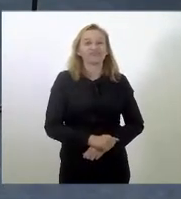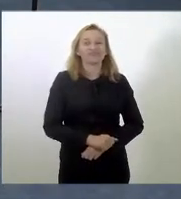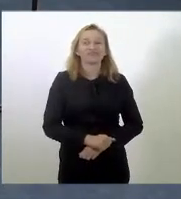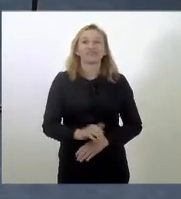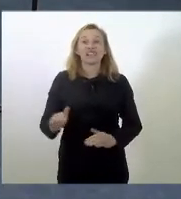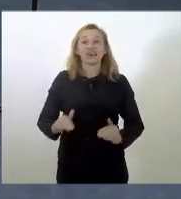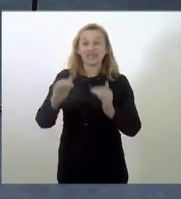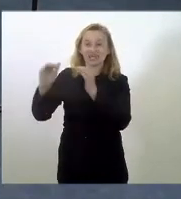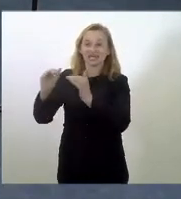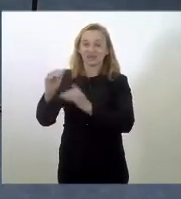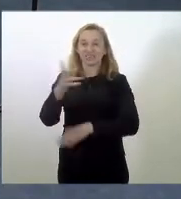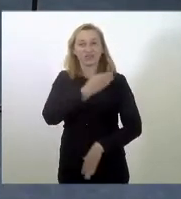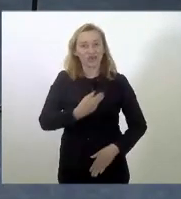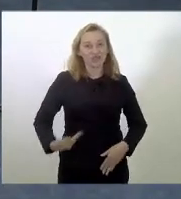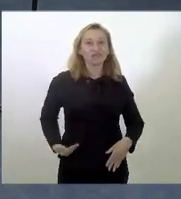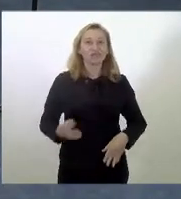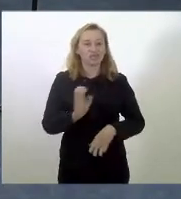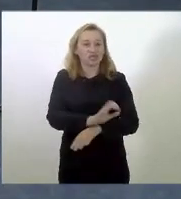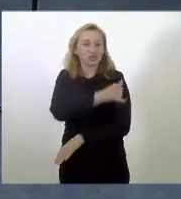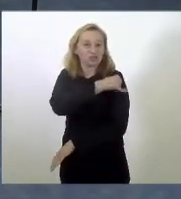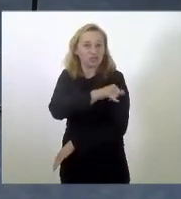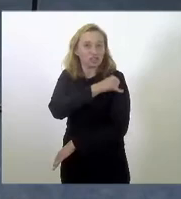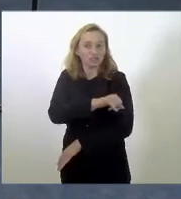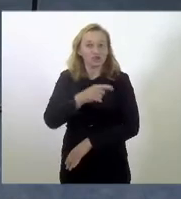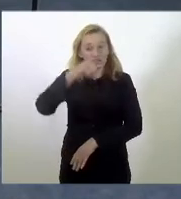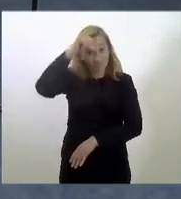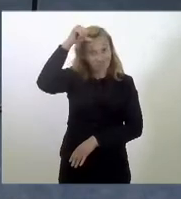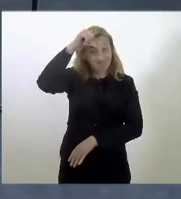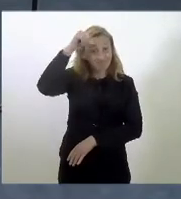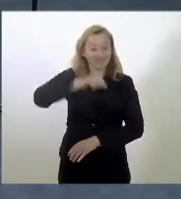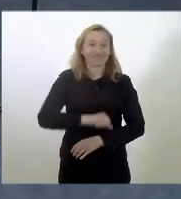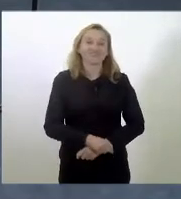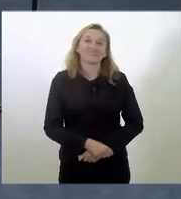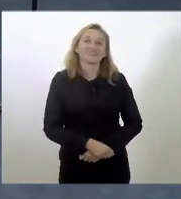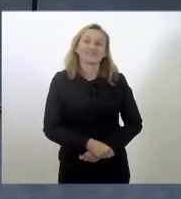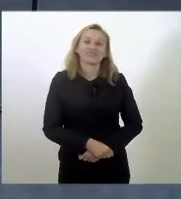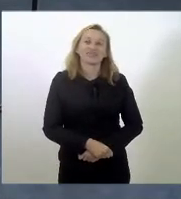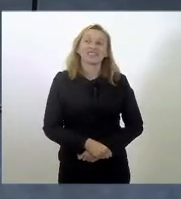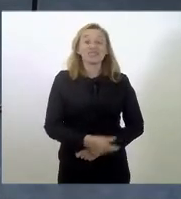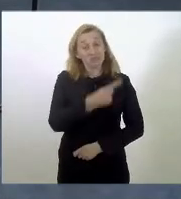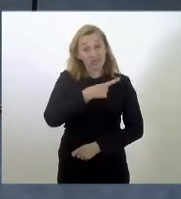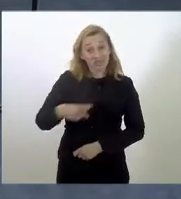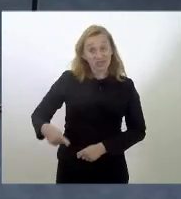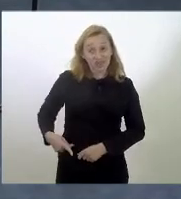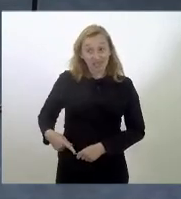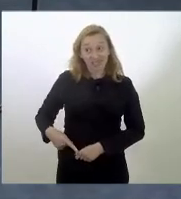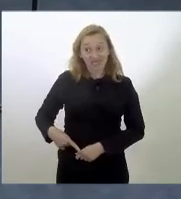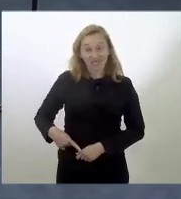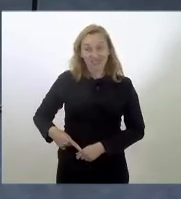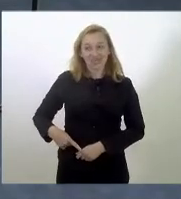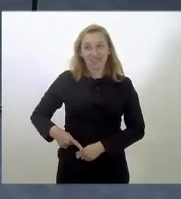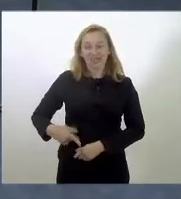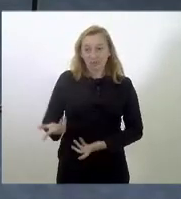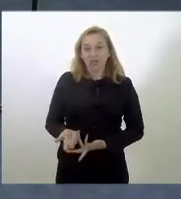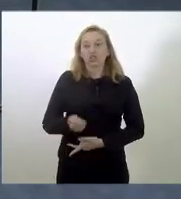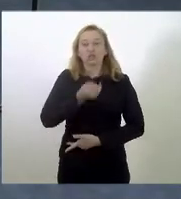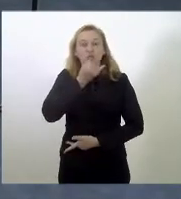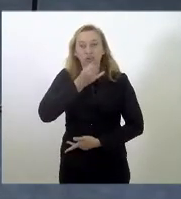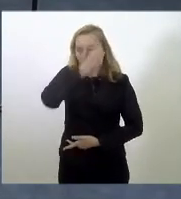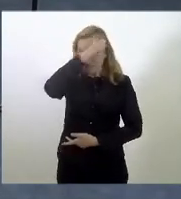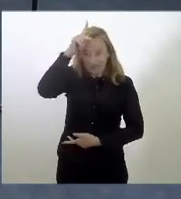senhor governador do Estado do Rio de Janeiro, doutor Cláudio Castro, excelentíssimo senhor prefeito da cidade do Rio de Janeiro, doutor Eduardo